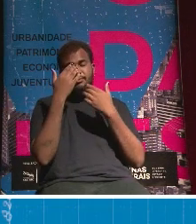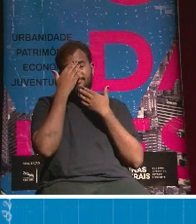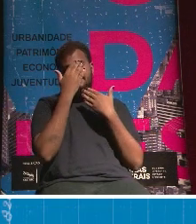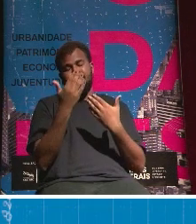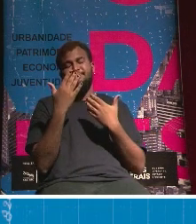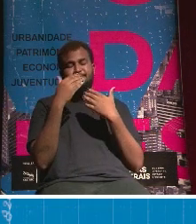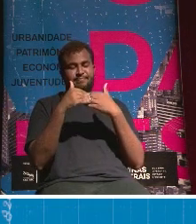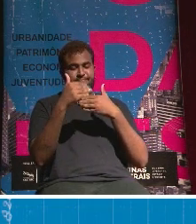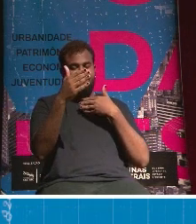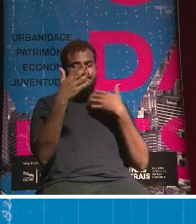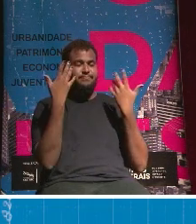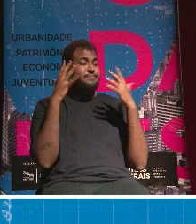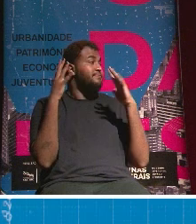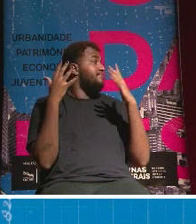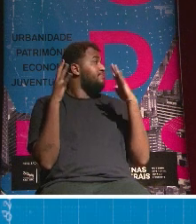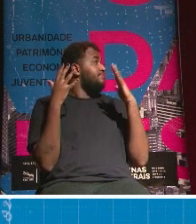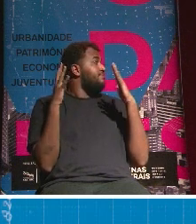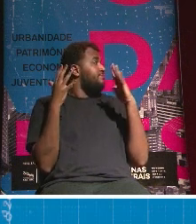frente.